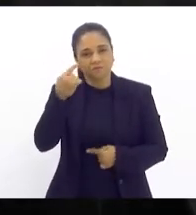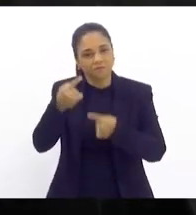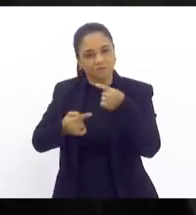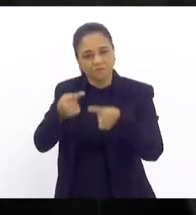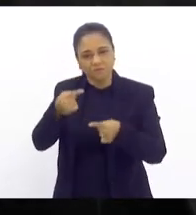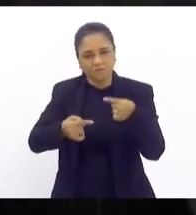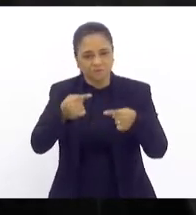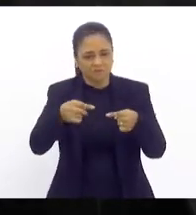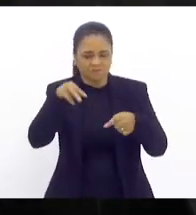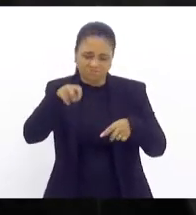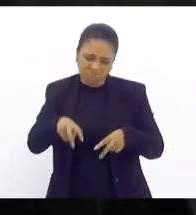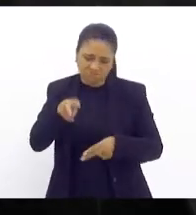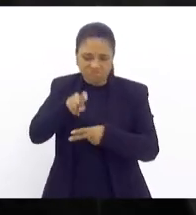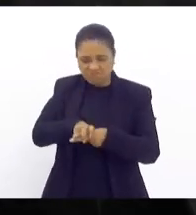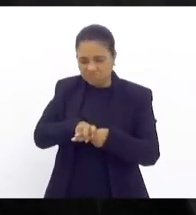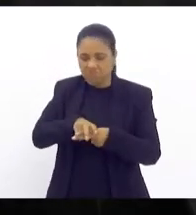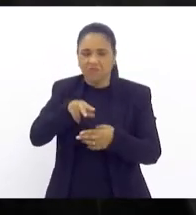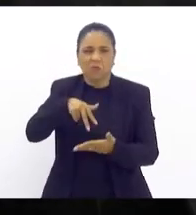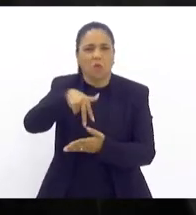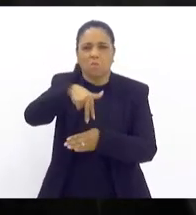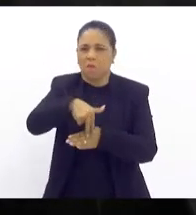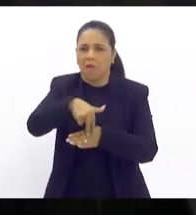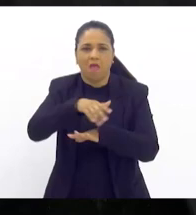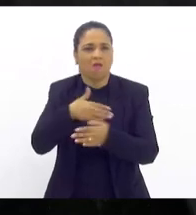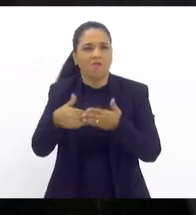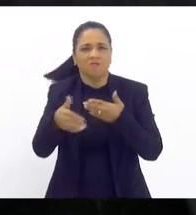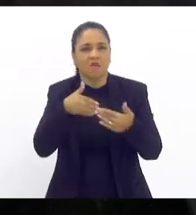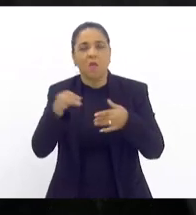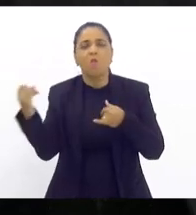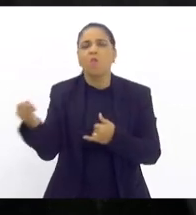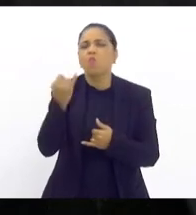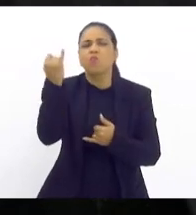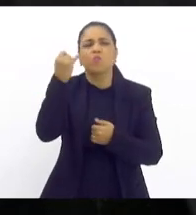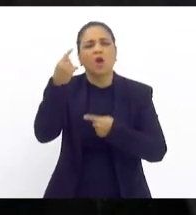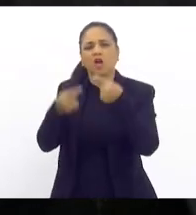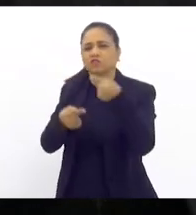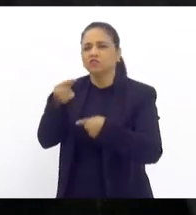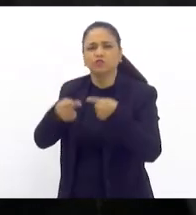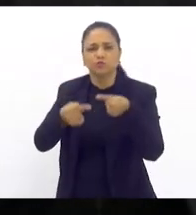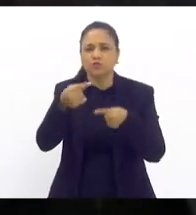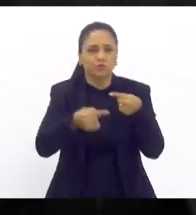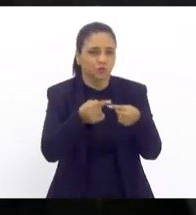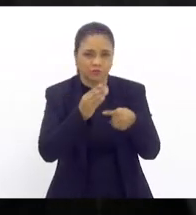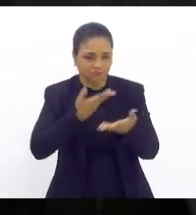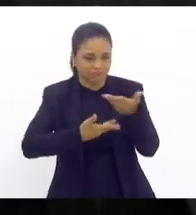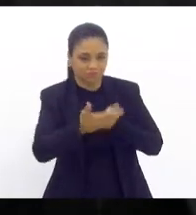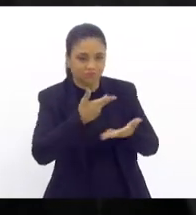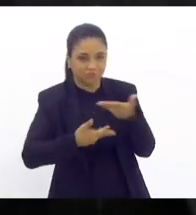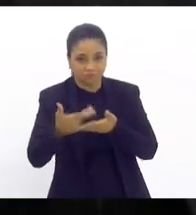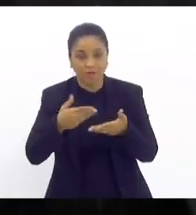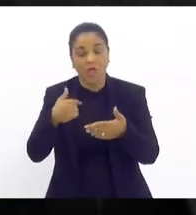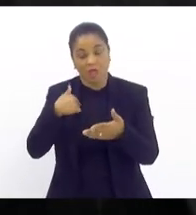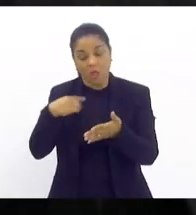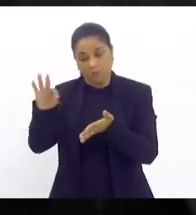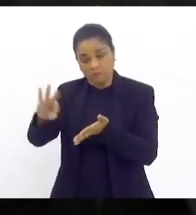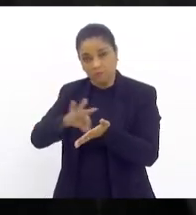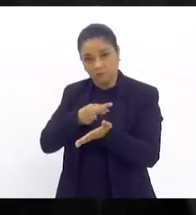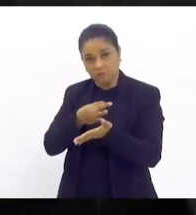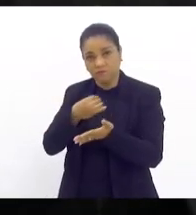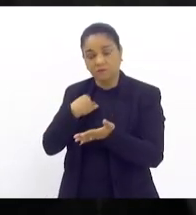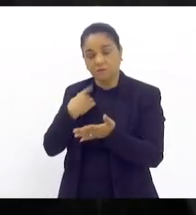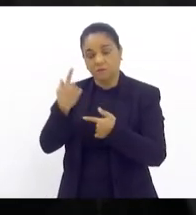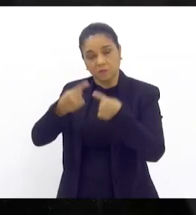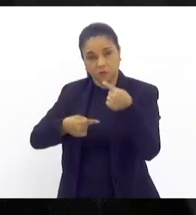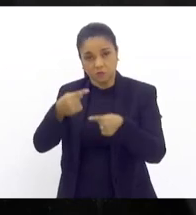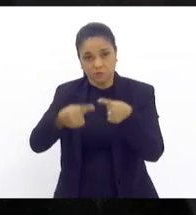discutir Aqui de baixo aqui de cima dali O importante a gente tá na discussão e no debate Eu Me inscrevi para discutir